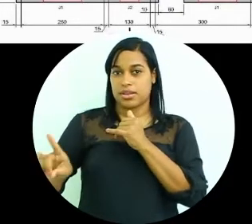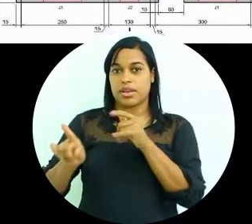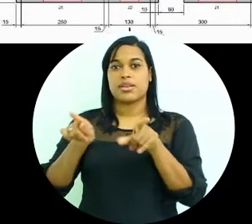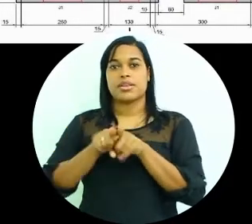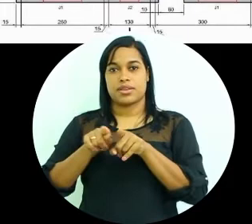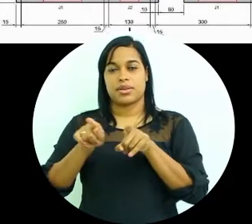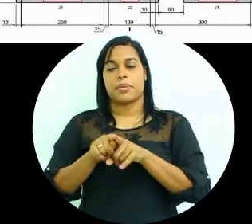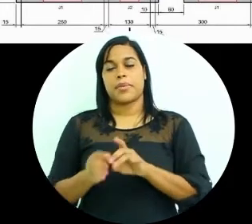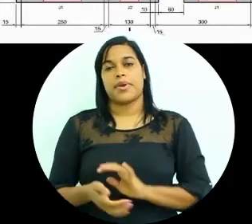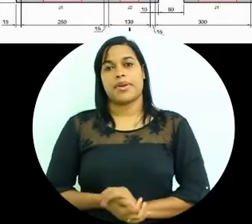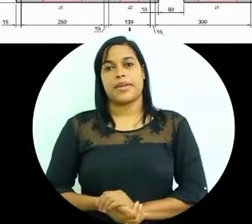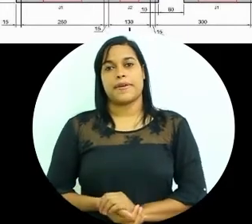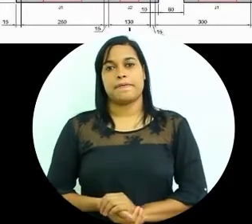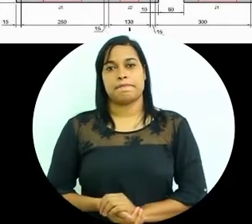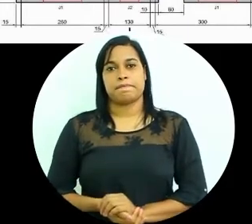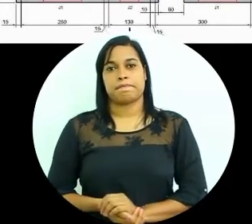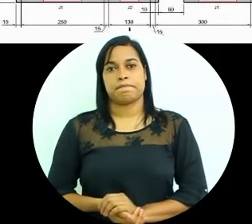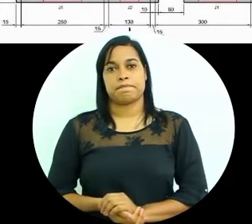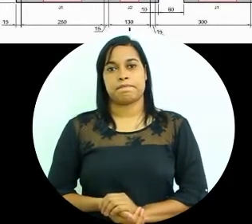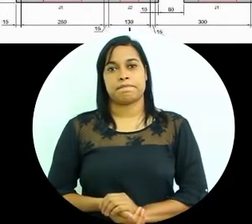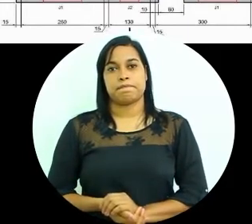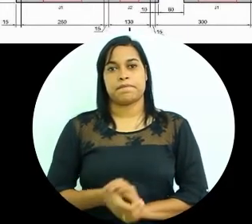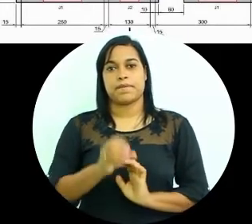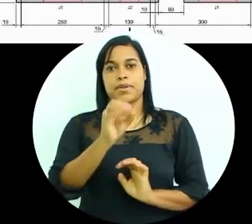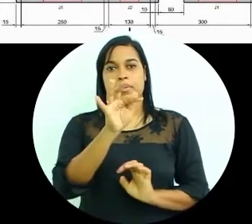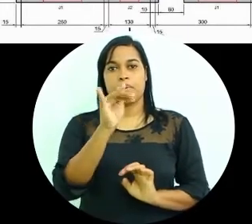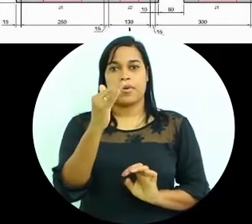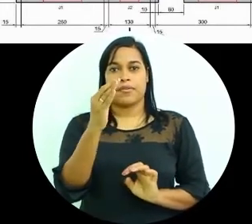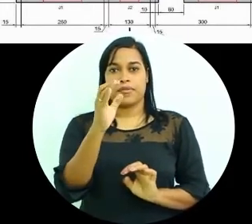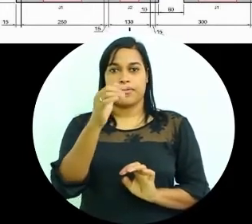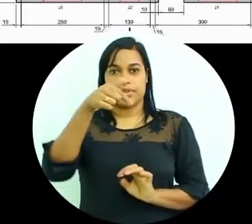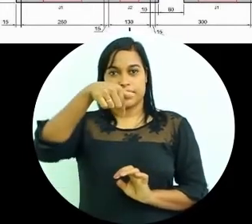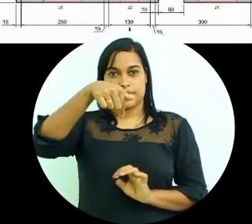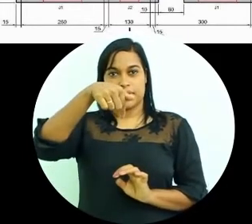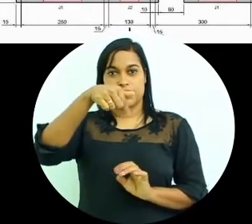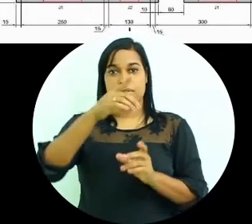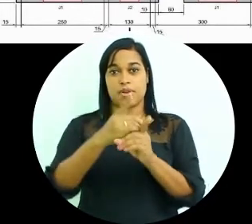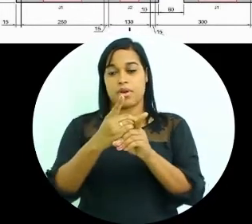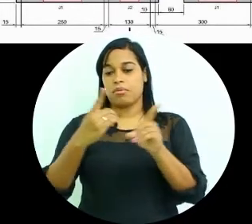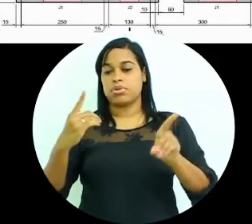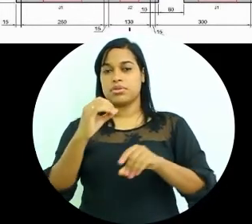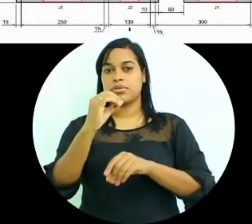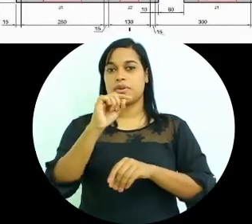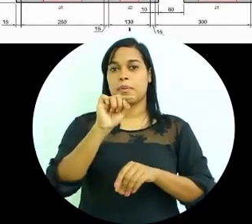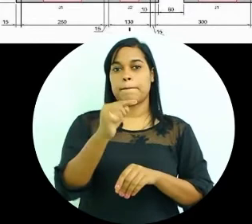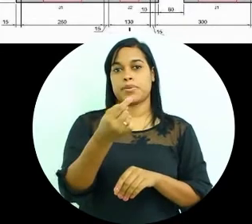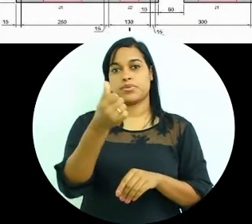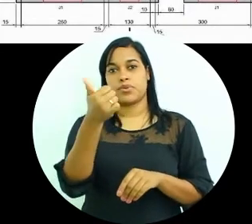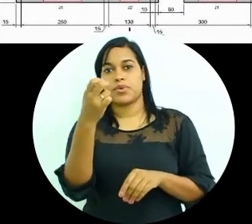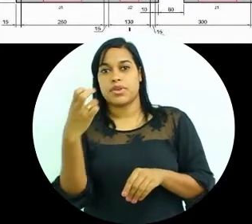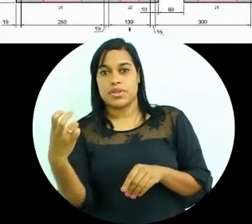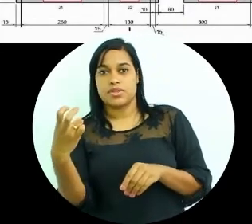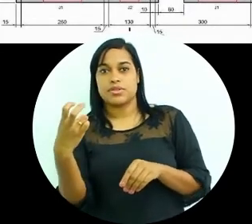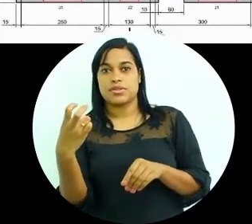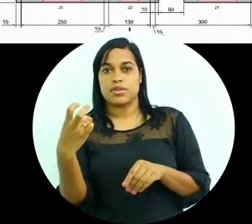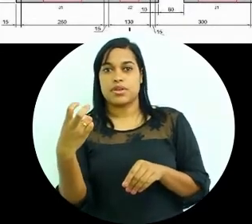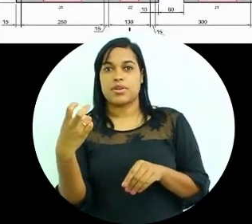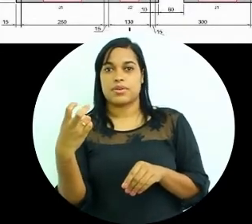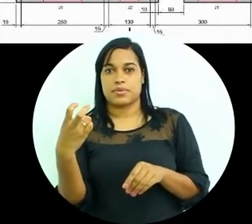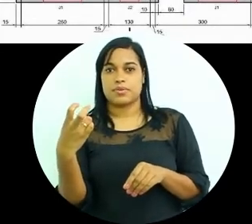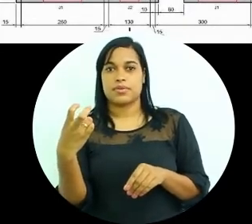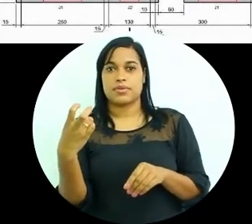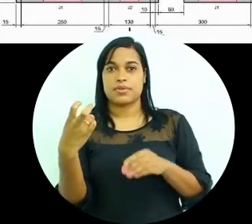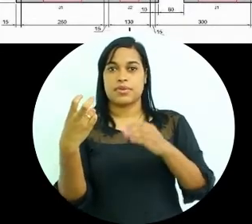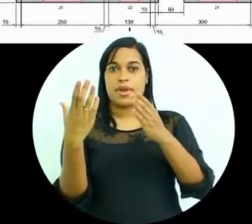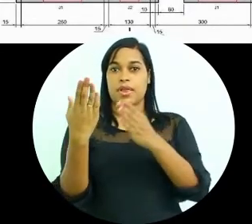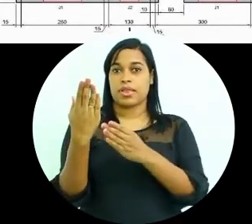clicar à direita e o Offset com a distância de 0,15 da